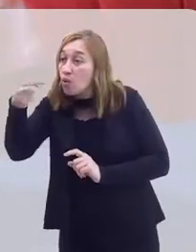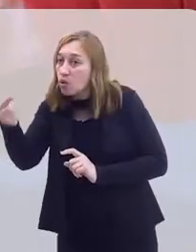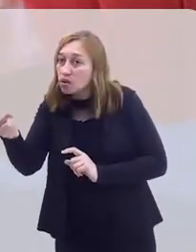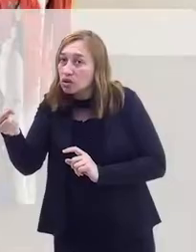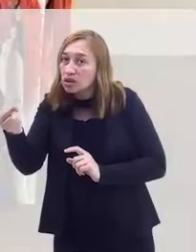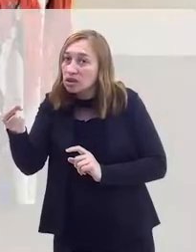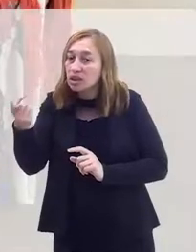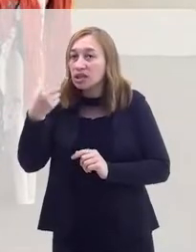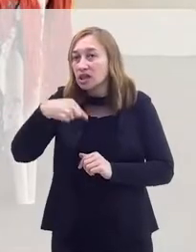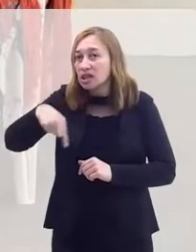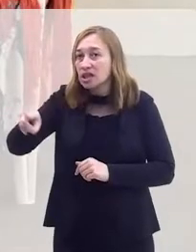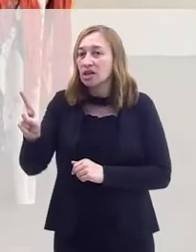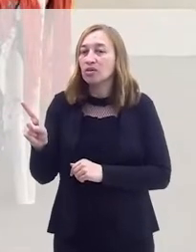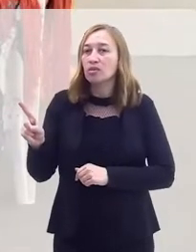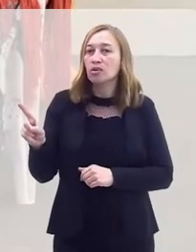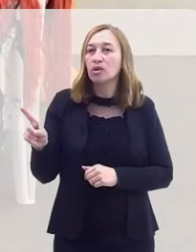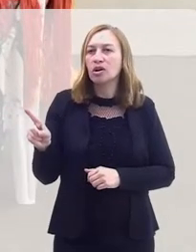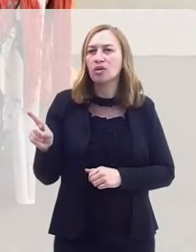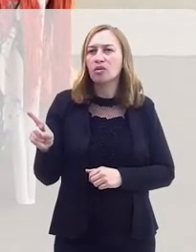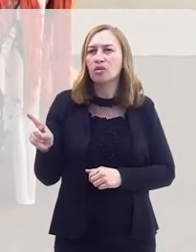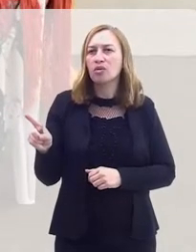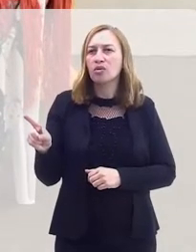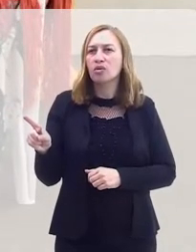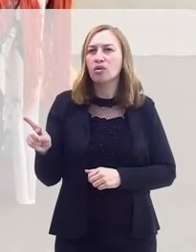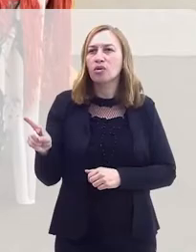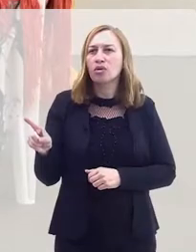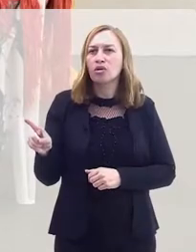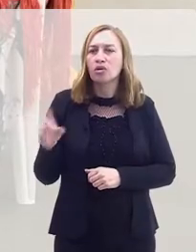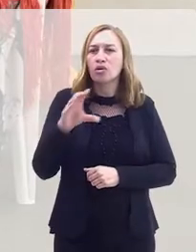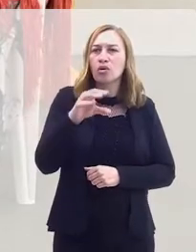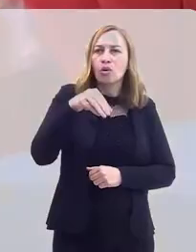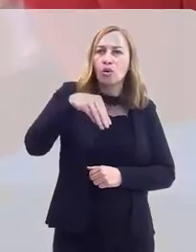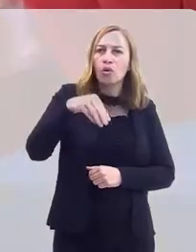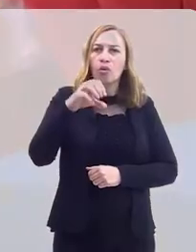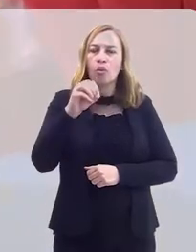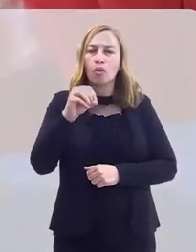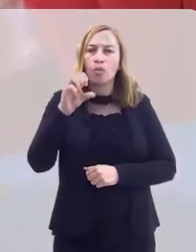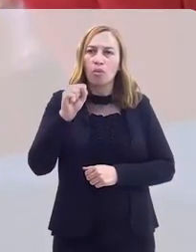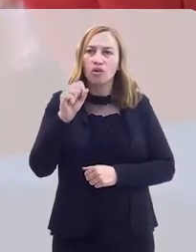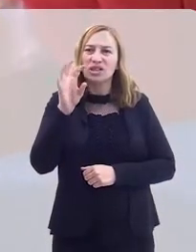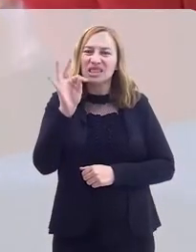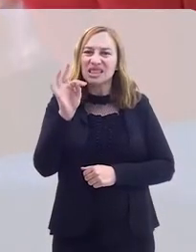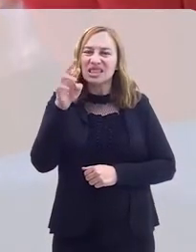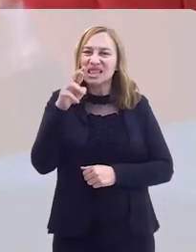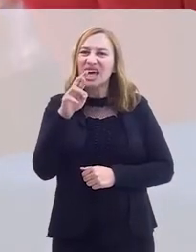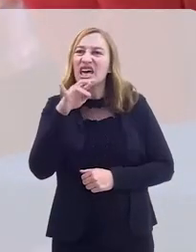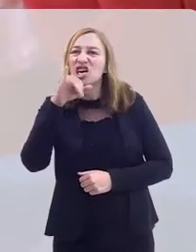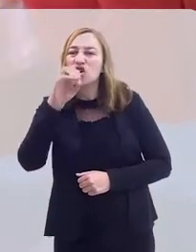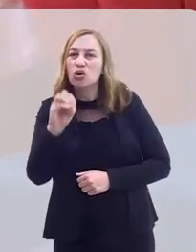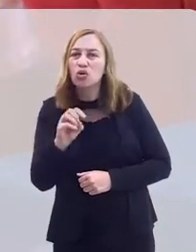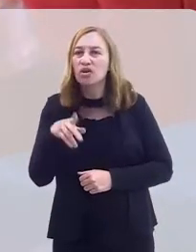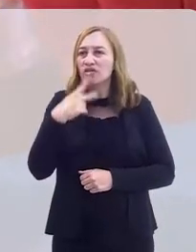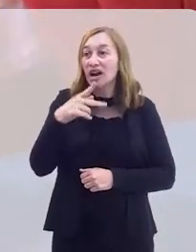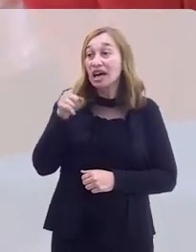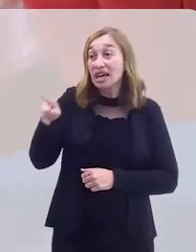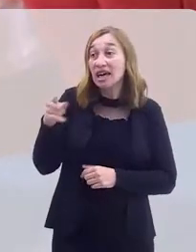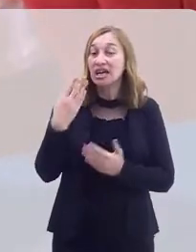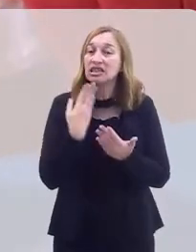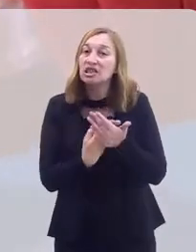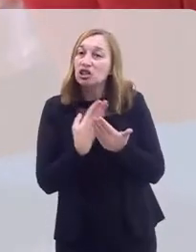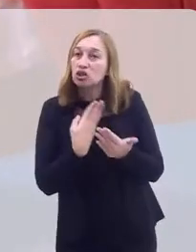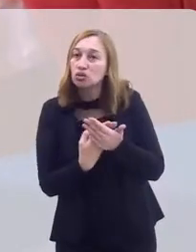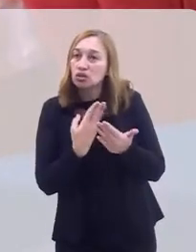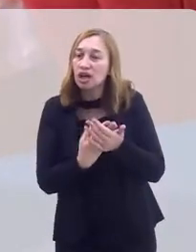outras iam levado para os mosteiros, e então dizia-se que elas